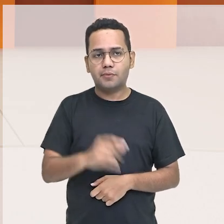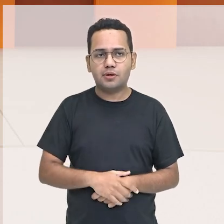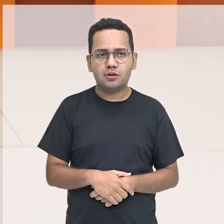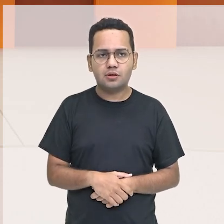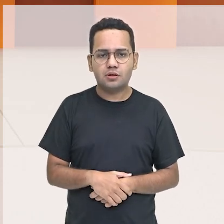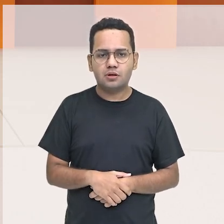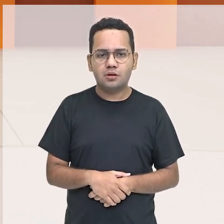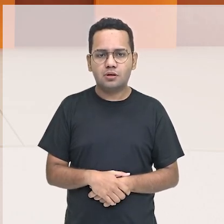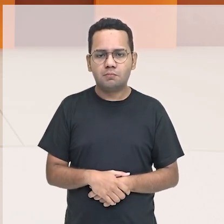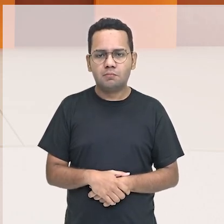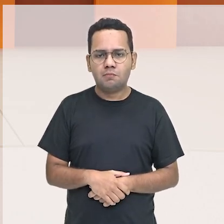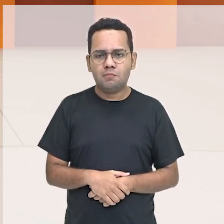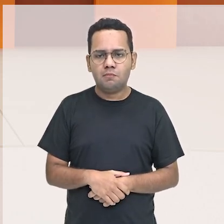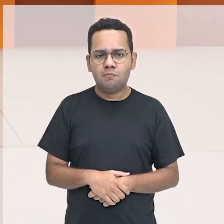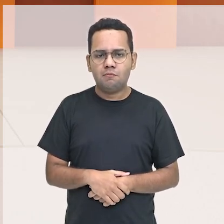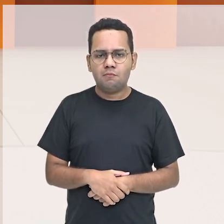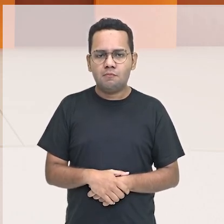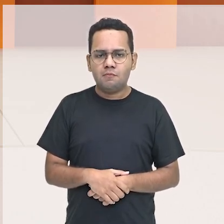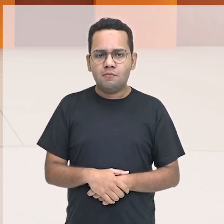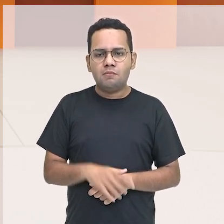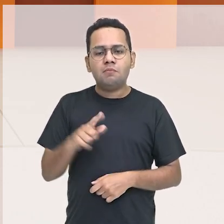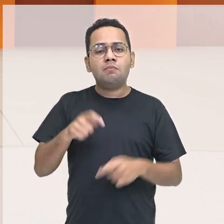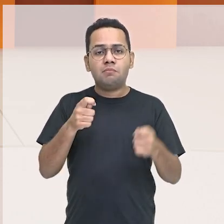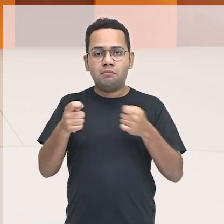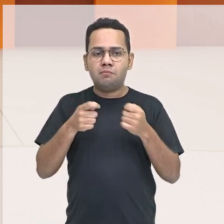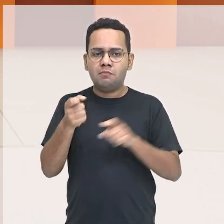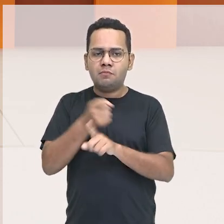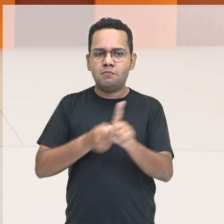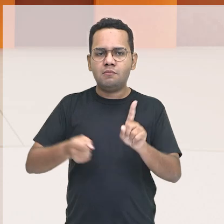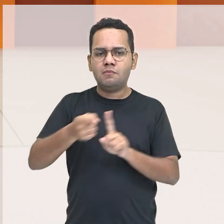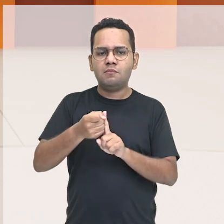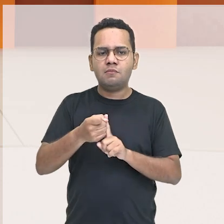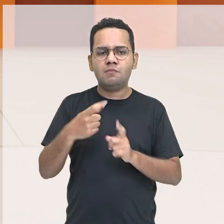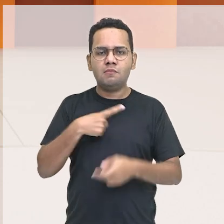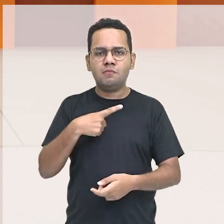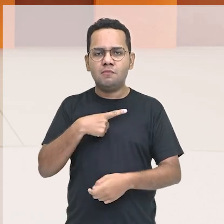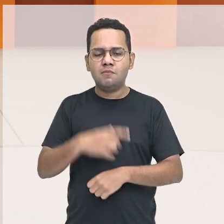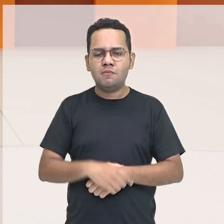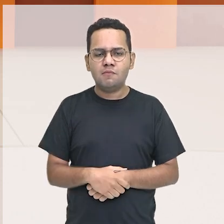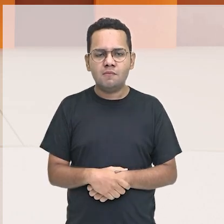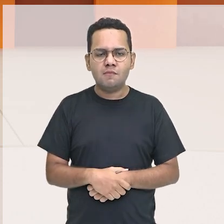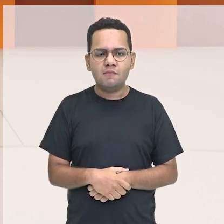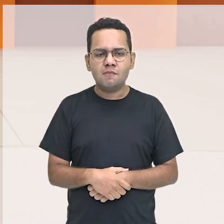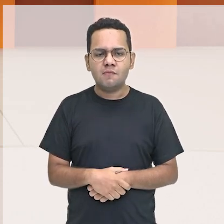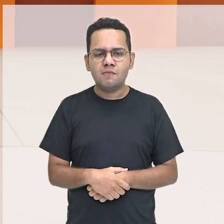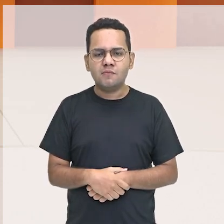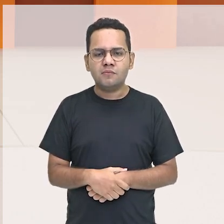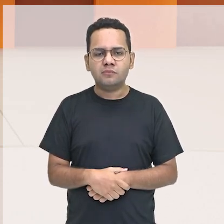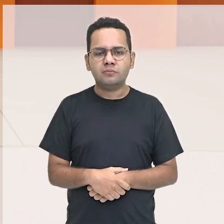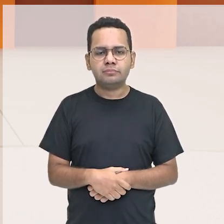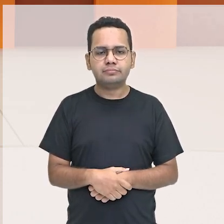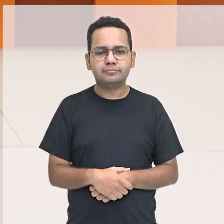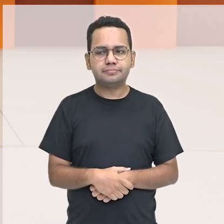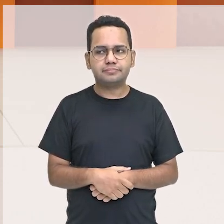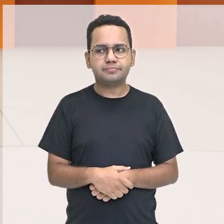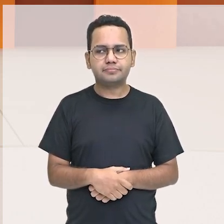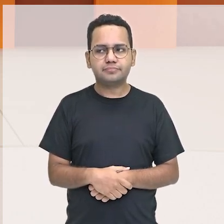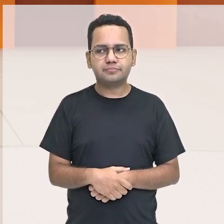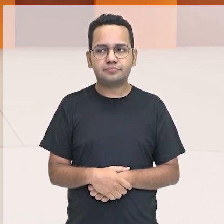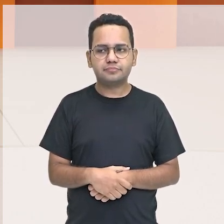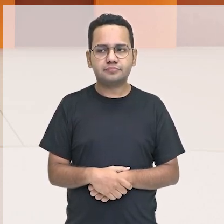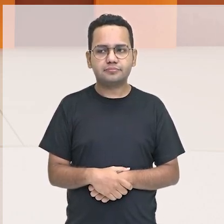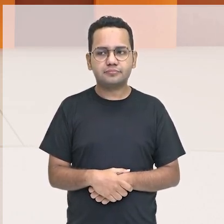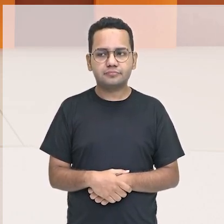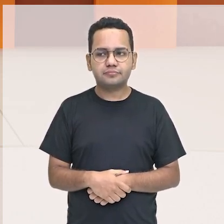esse mecanismo, como um mecanismo de controle social. Muitas vezes a gente acha que os meios